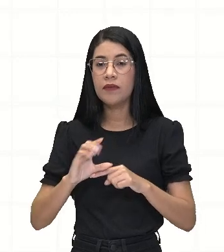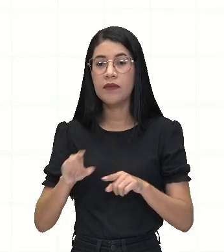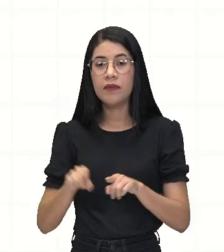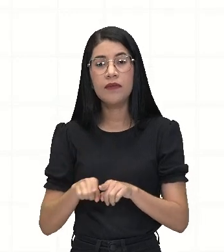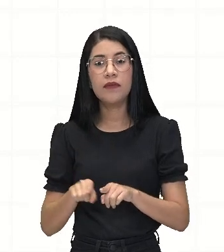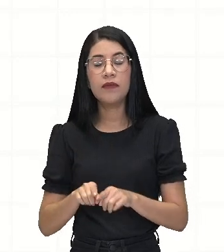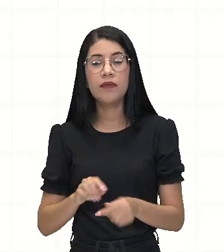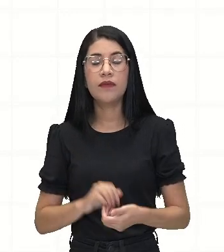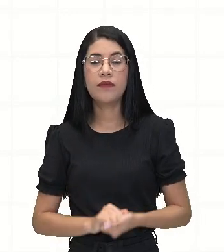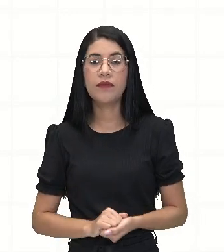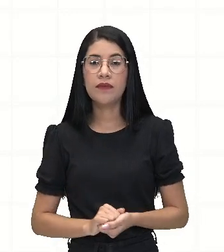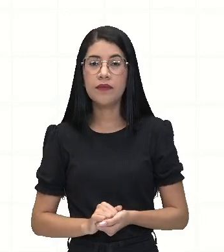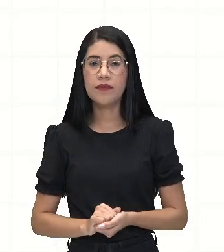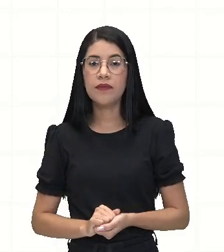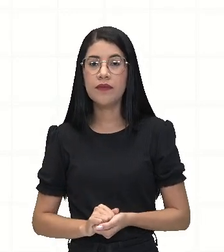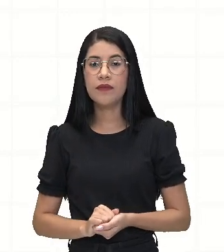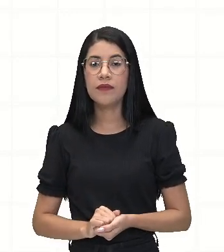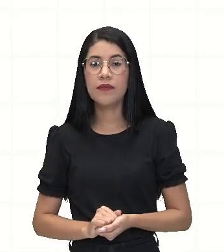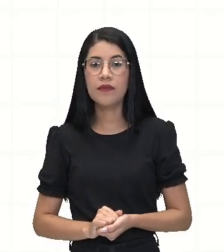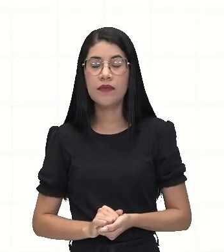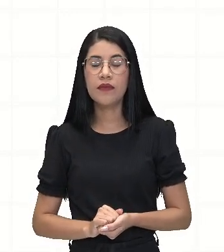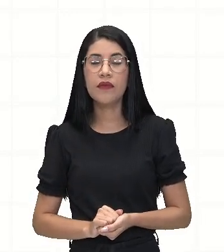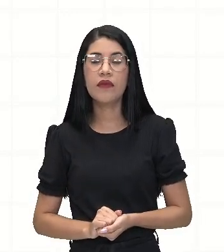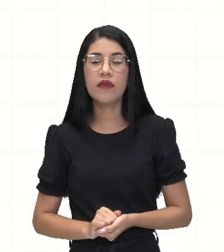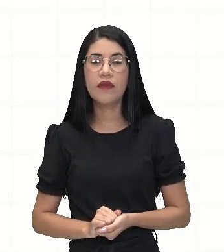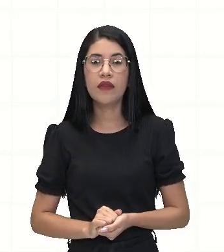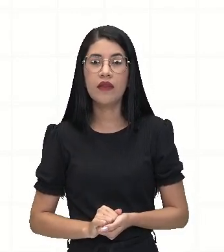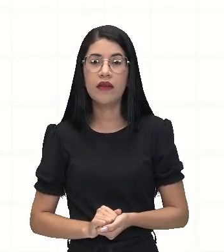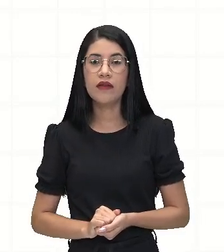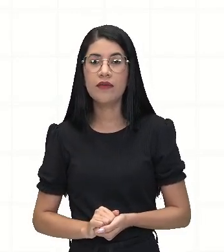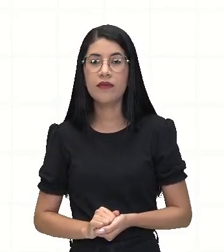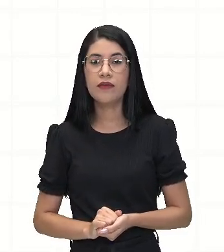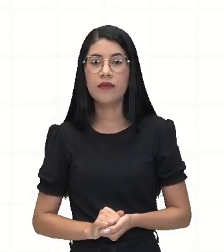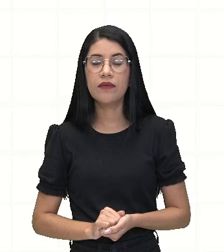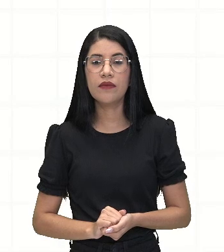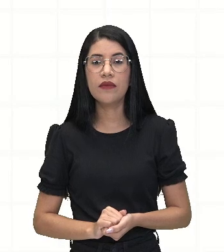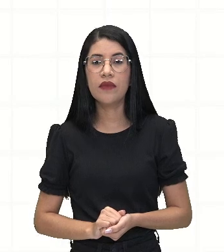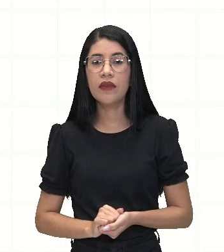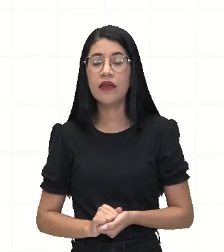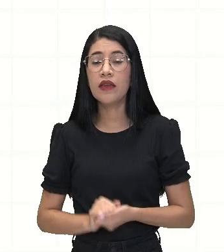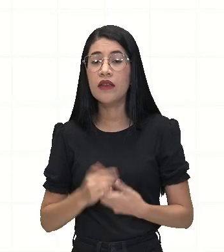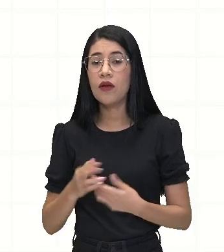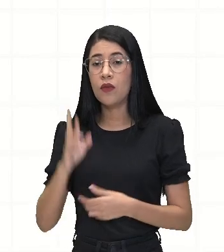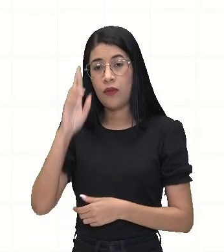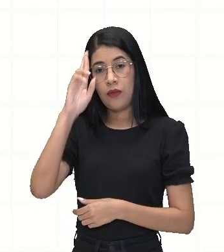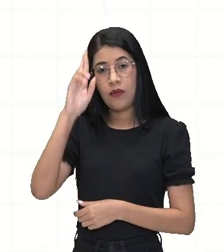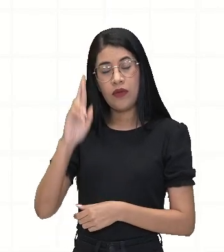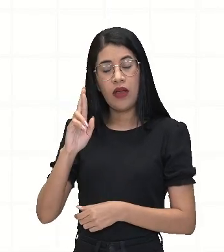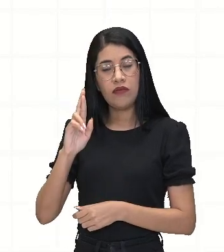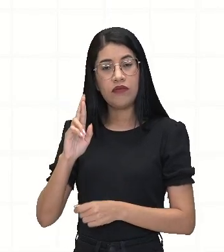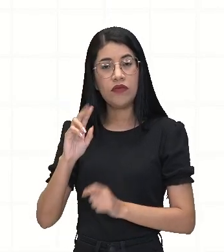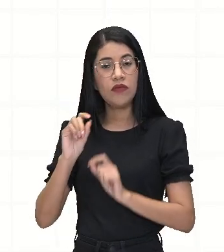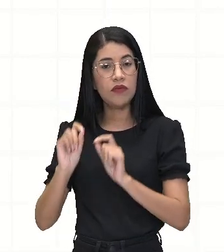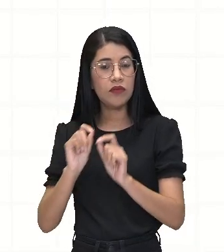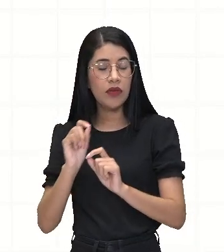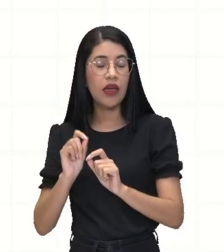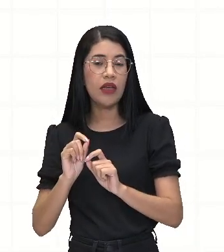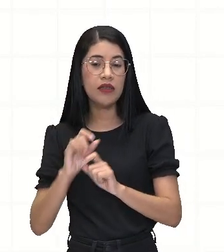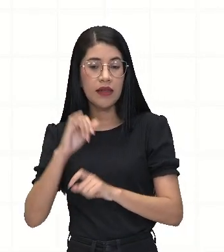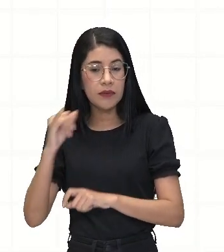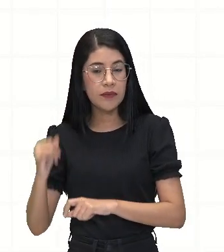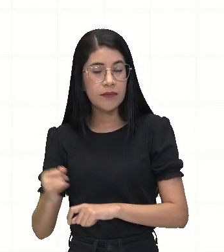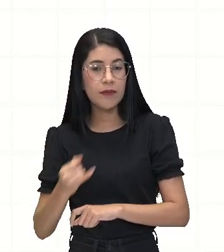né, para o sucesso das capitanias. Então, os donatários, o que eles faziam, né? Exploravam